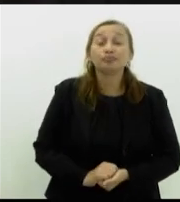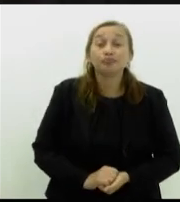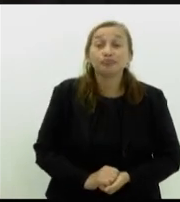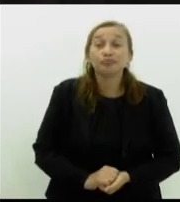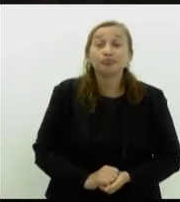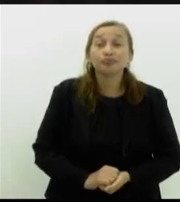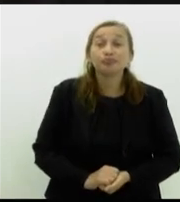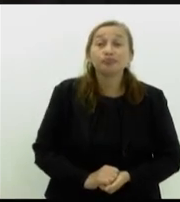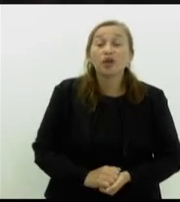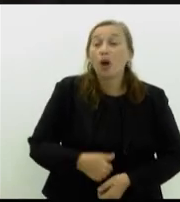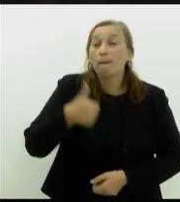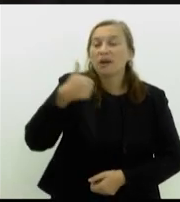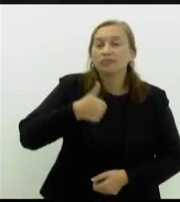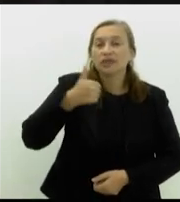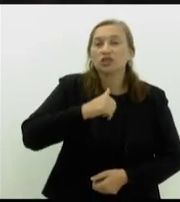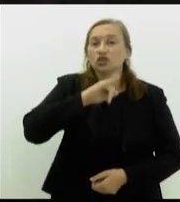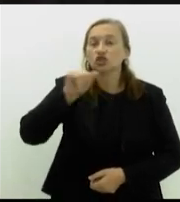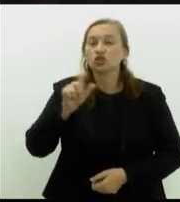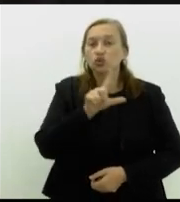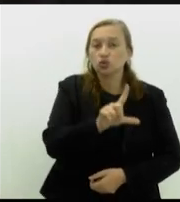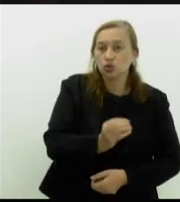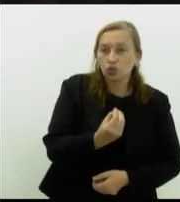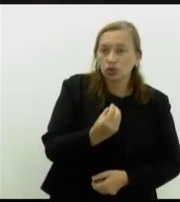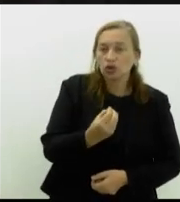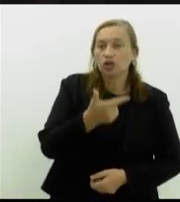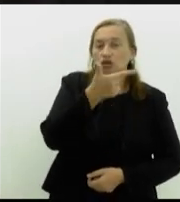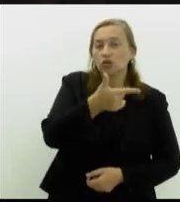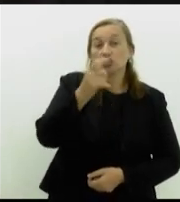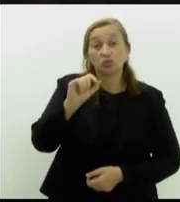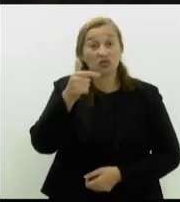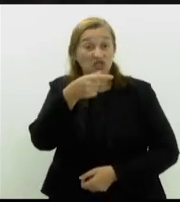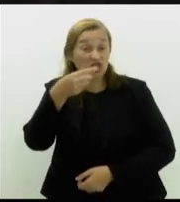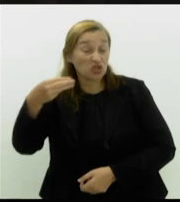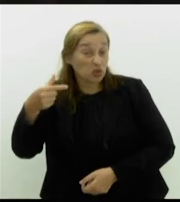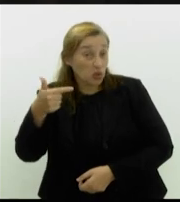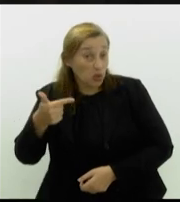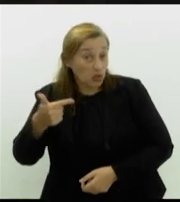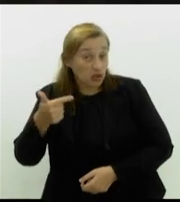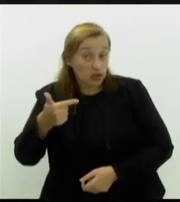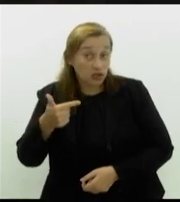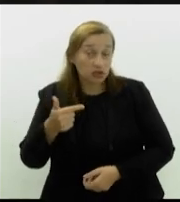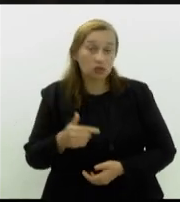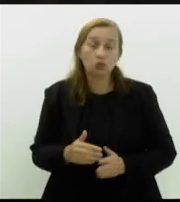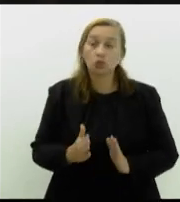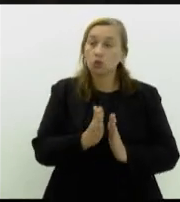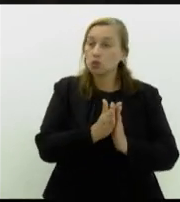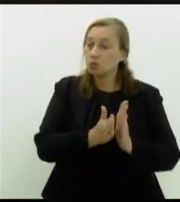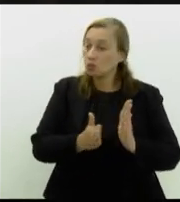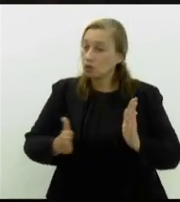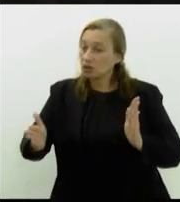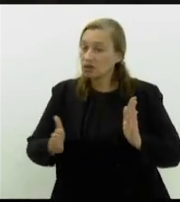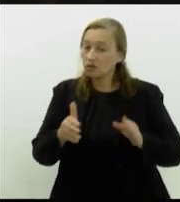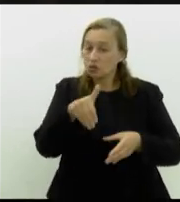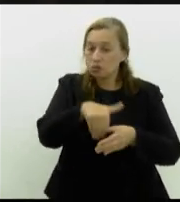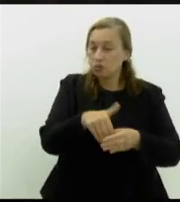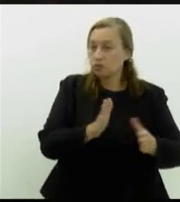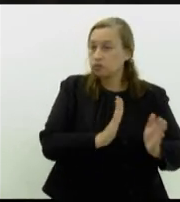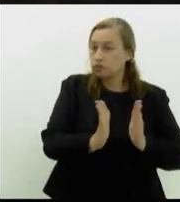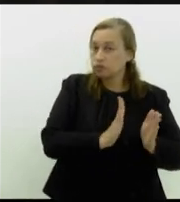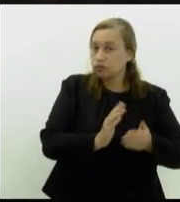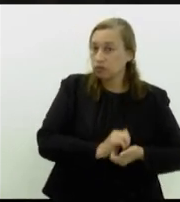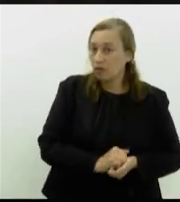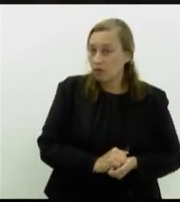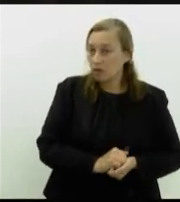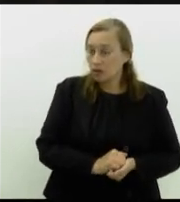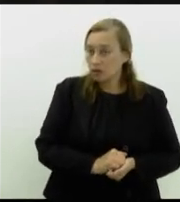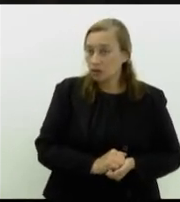em 1º de julho de 2022, dentro do processo eleitoral, sem